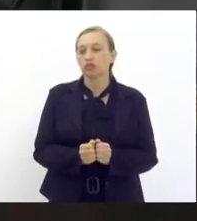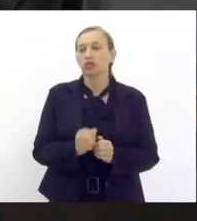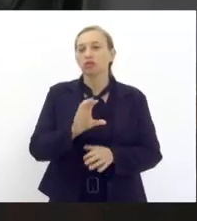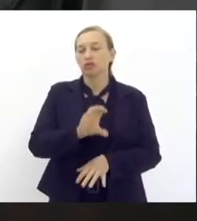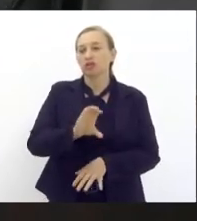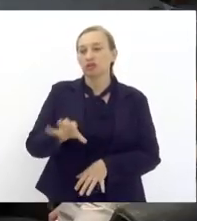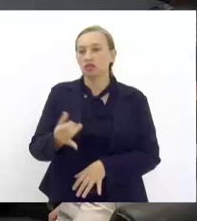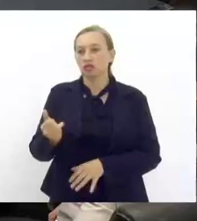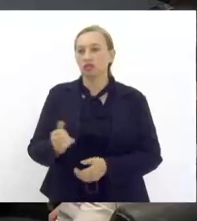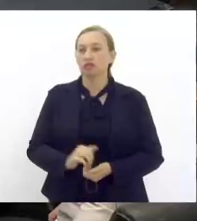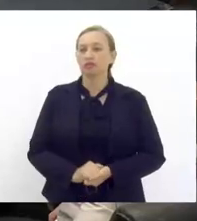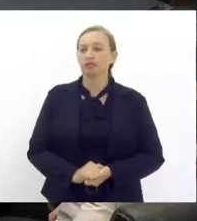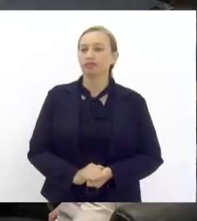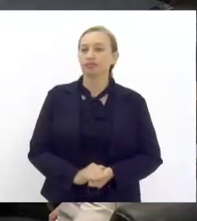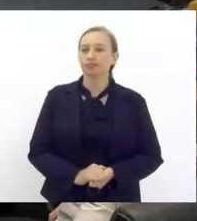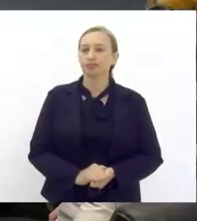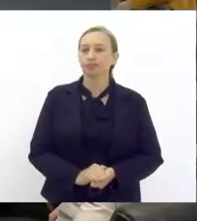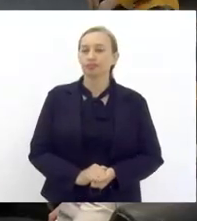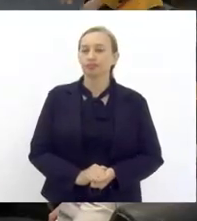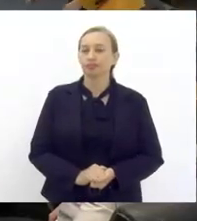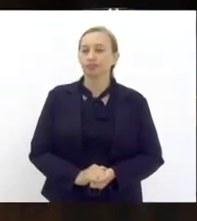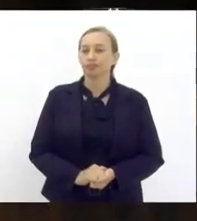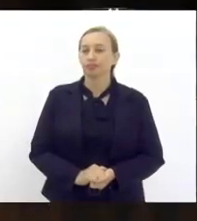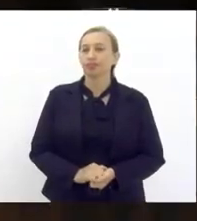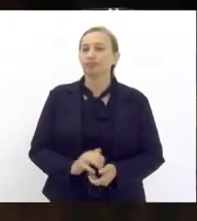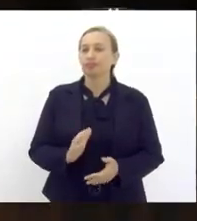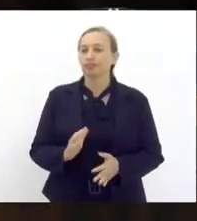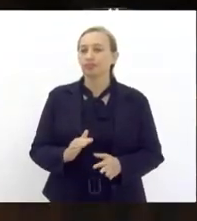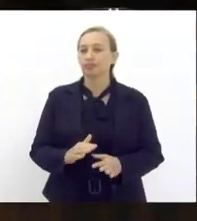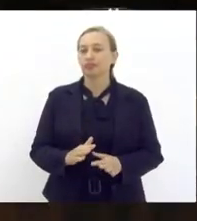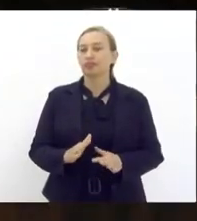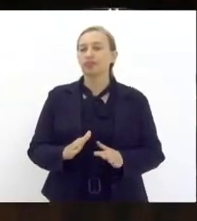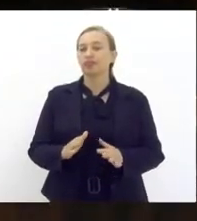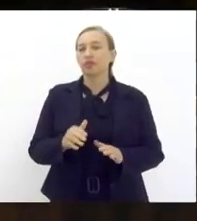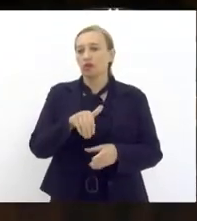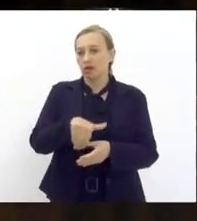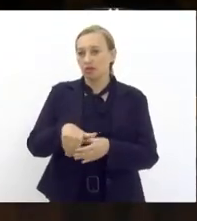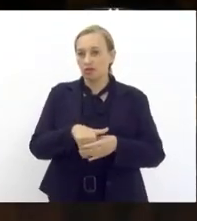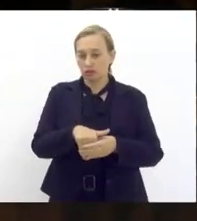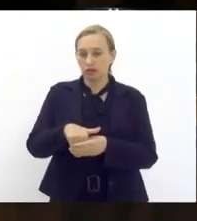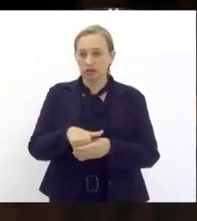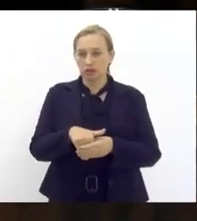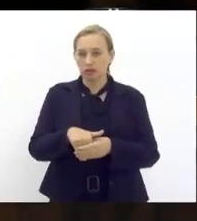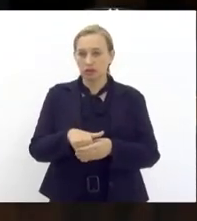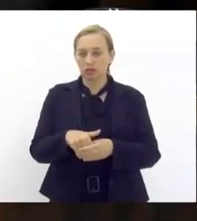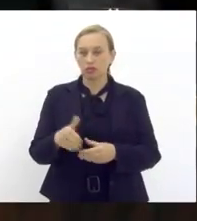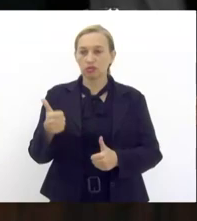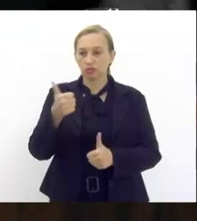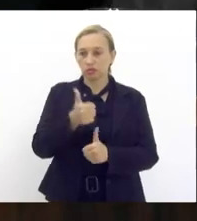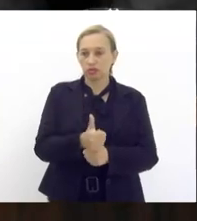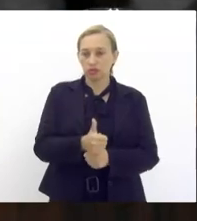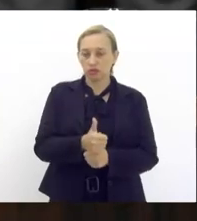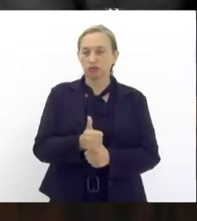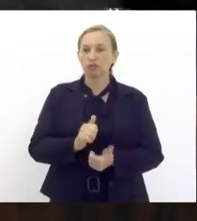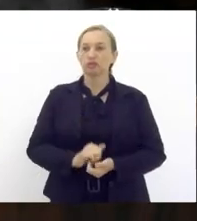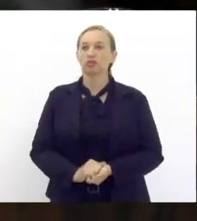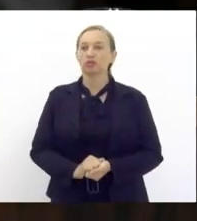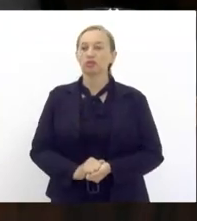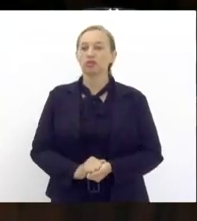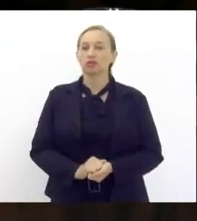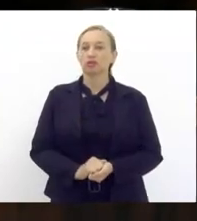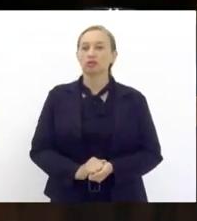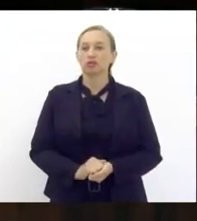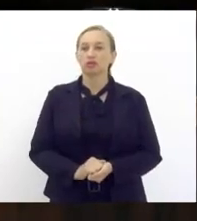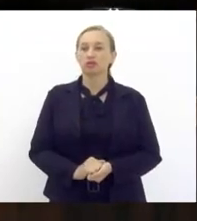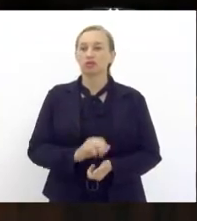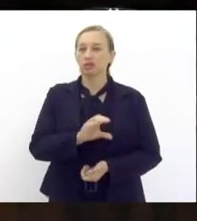CCJ. Com os pareceres emitidos em votação, o substitutivo da